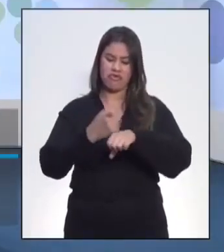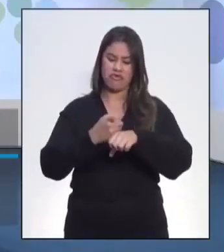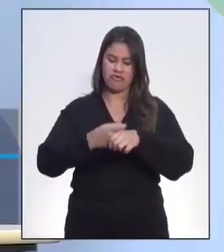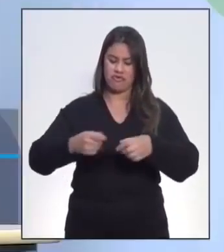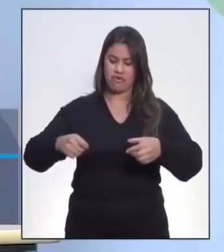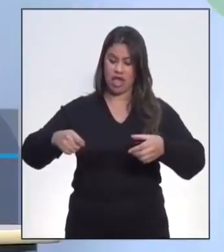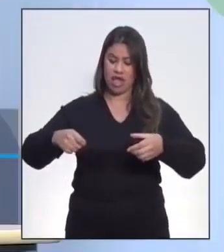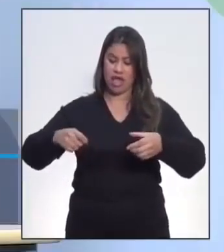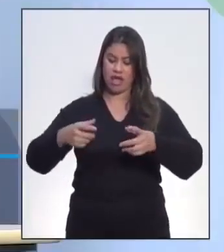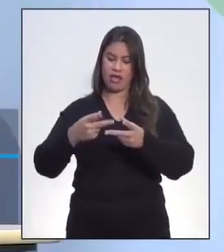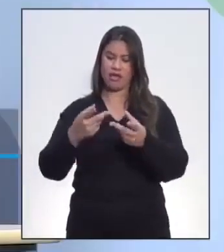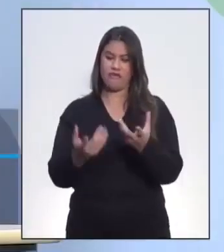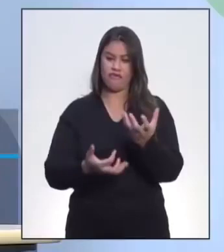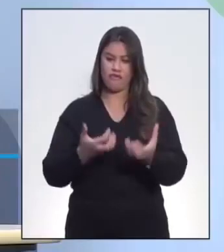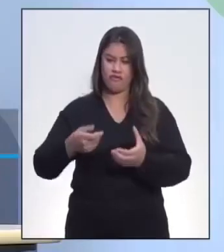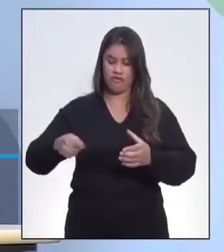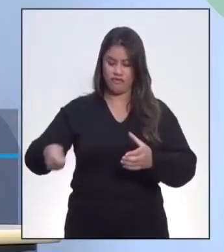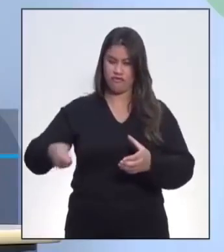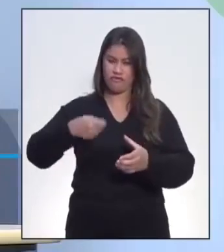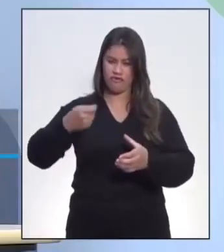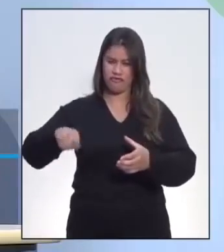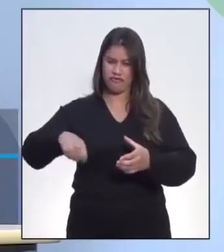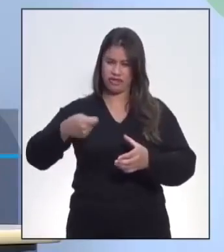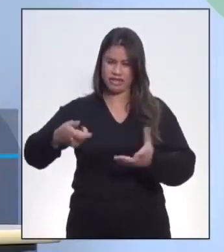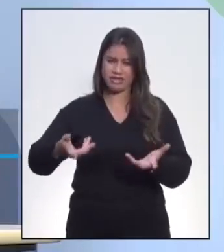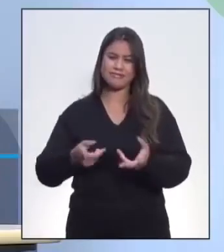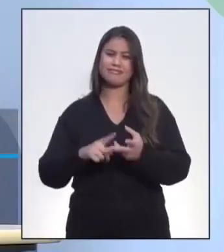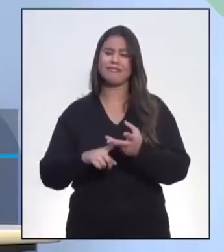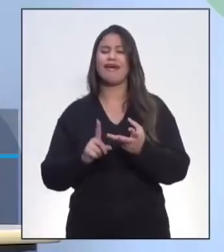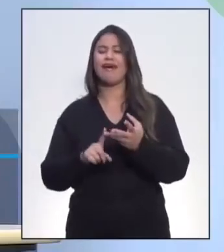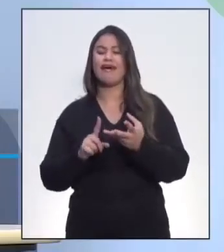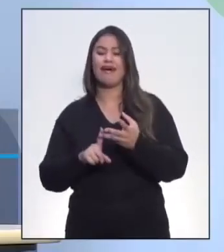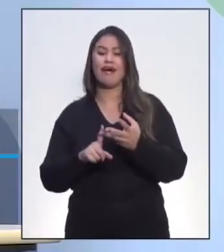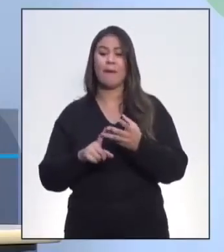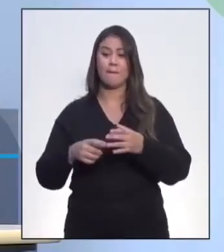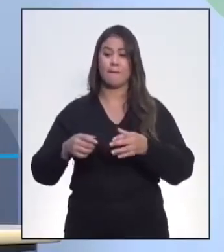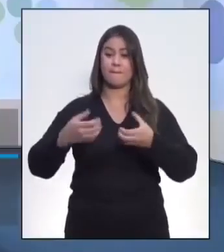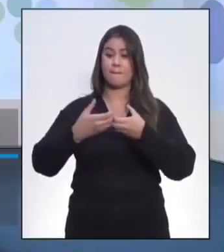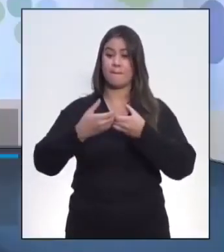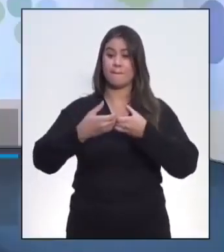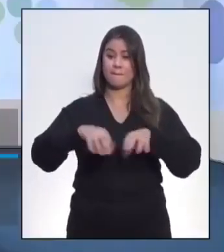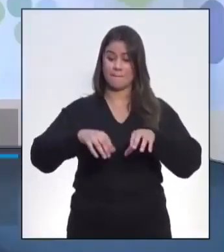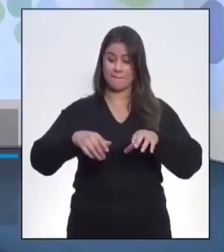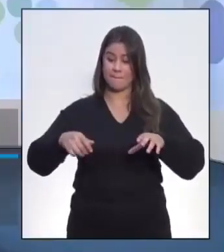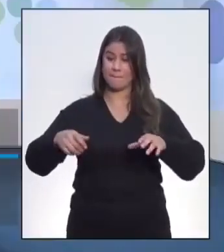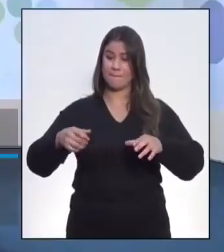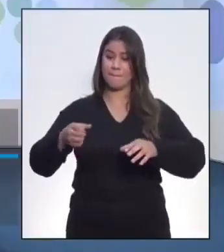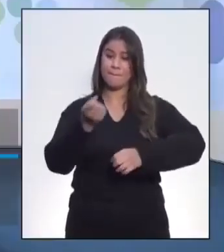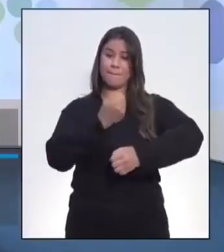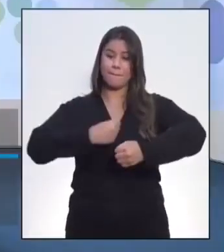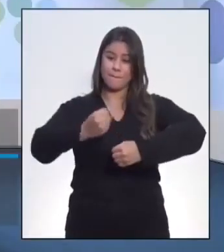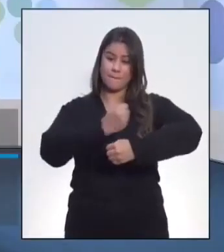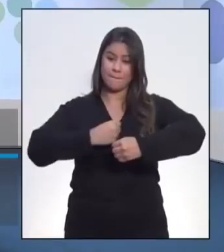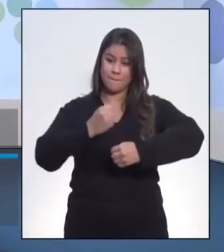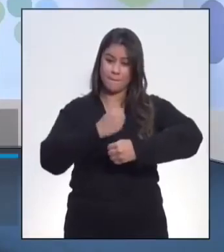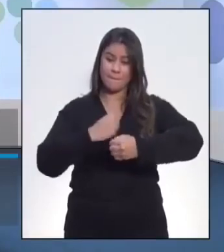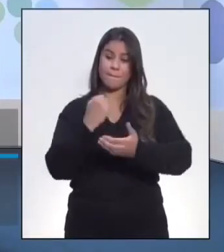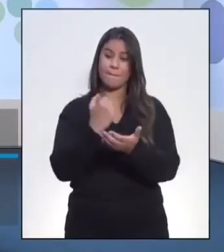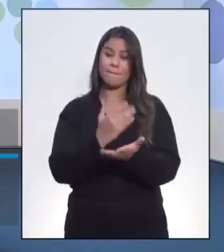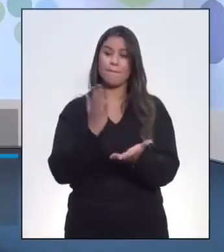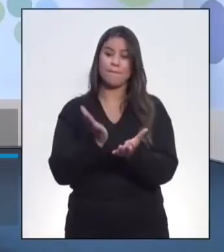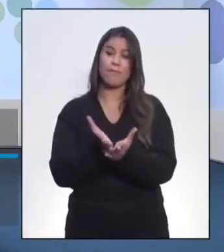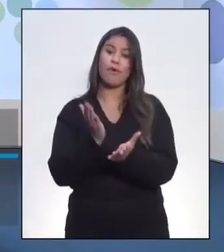de consumir o ovo. Então, eu prefiro acreditar que é isso do que comer 191